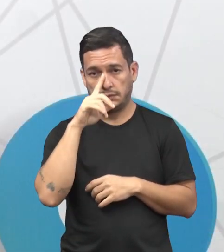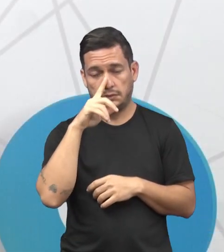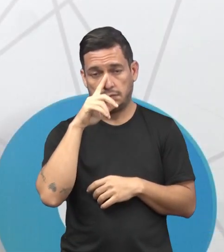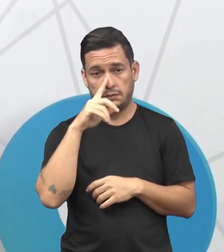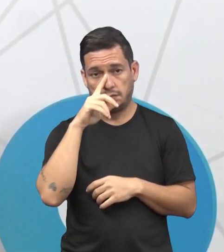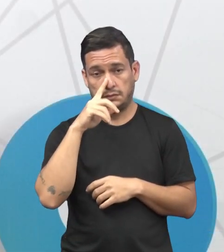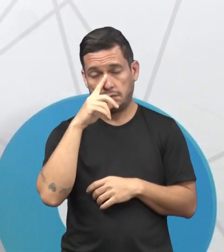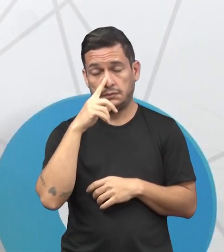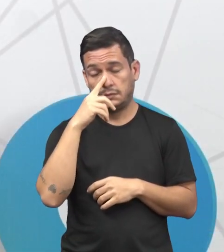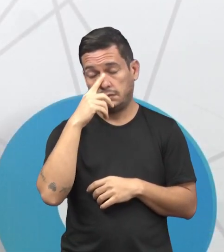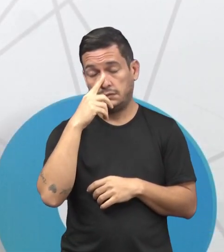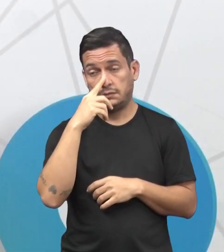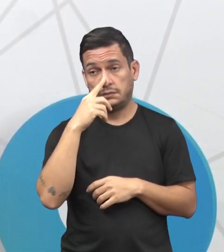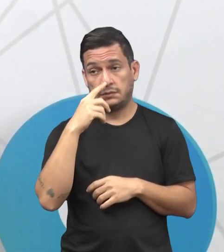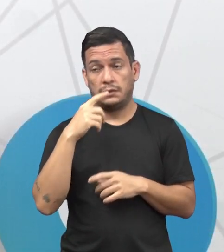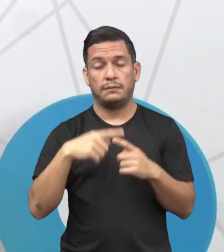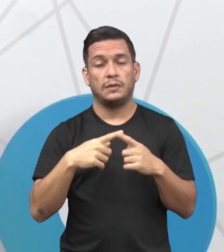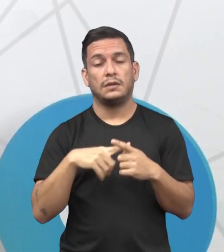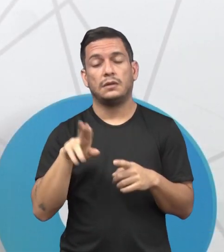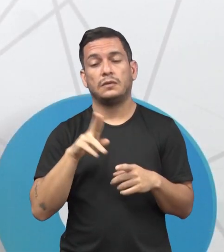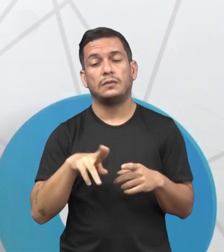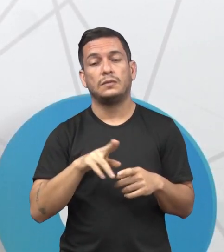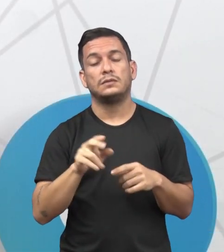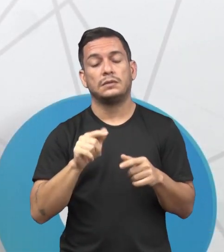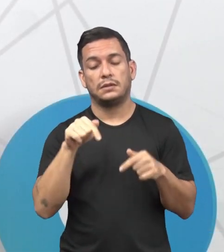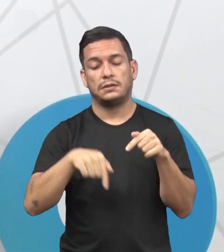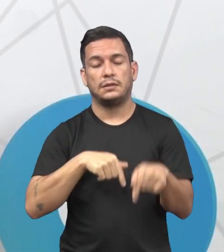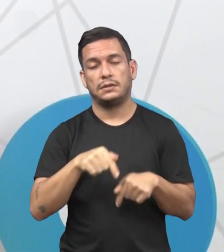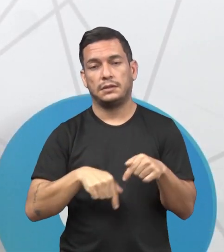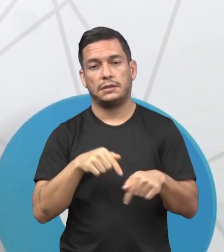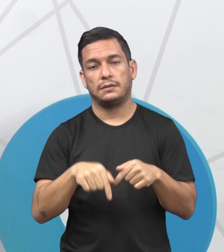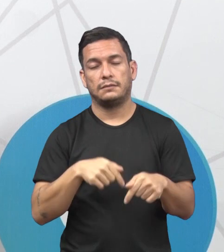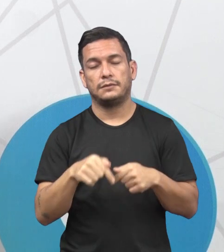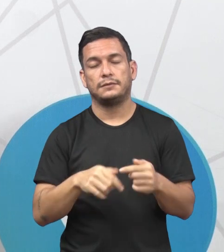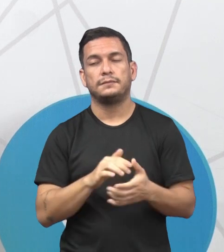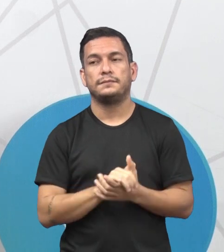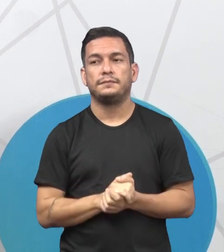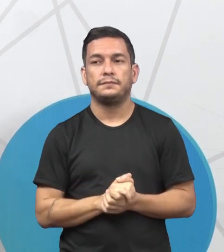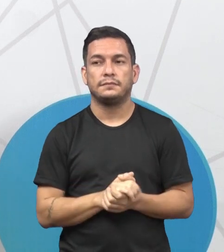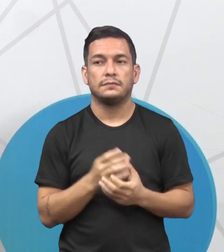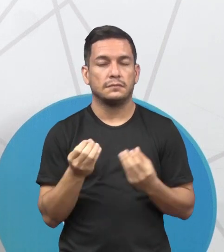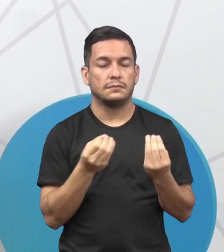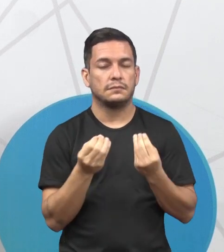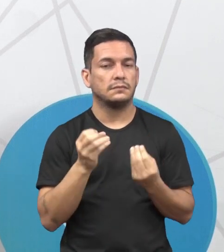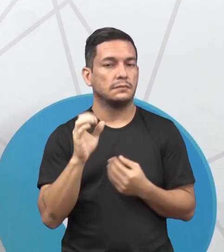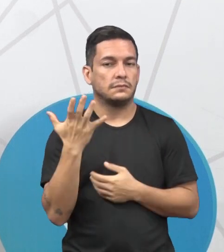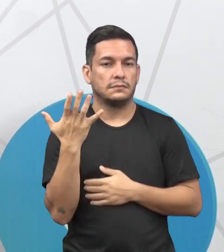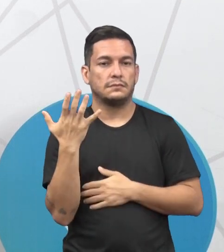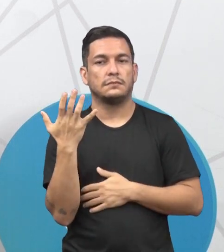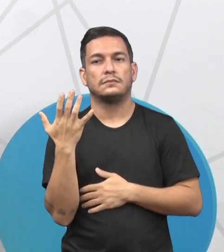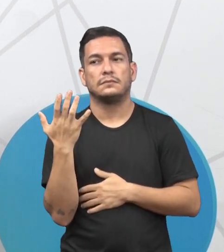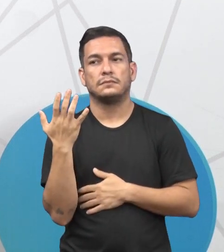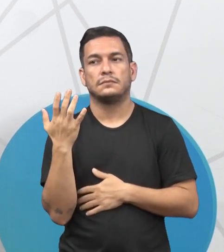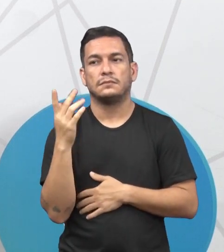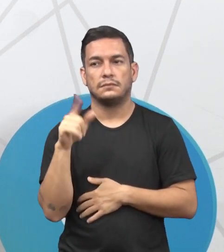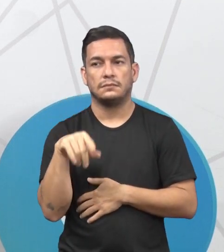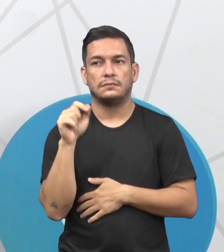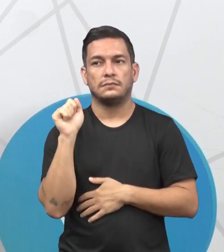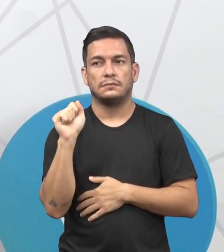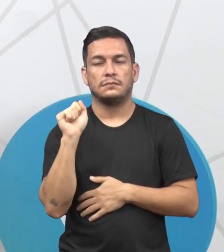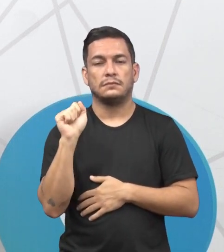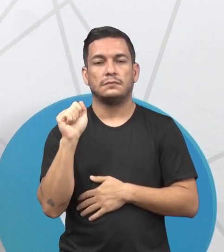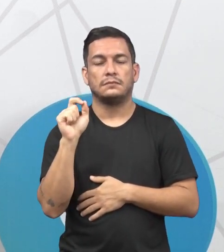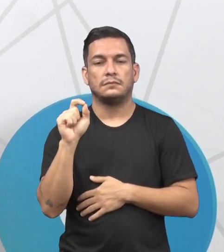perigosas, por assim ter, porque você mexe com um processo químico, um processo nuclear. Como que ela funciona? Essa energia